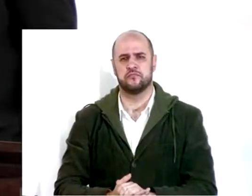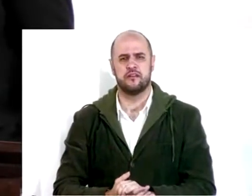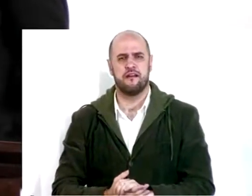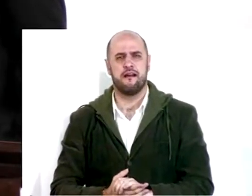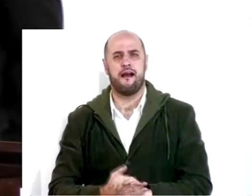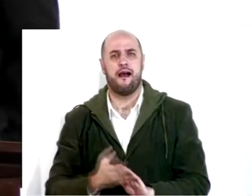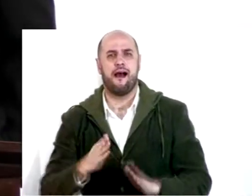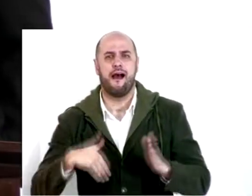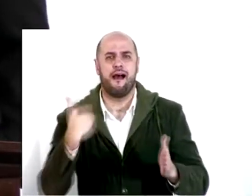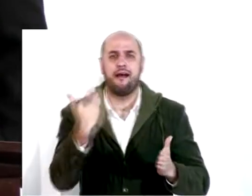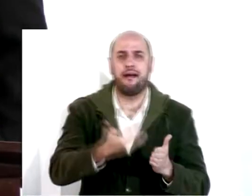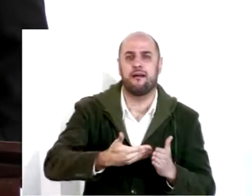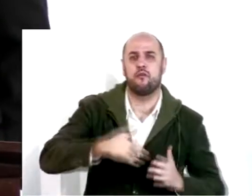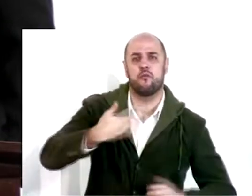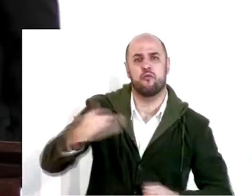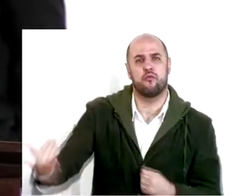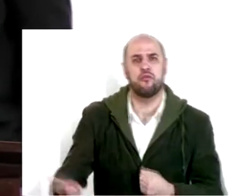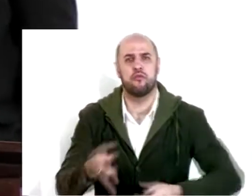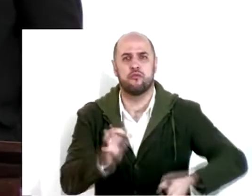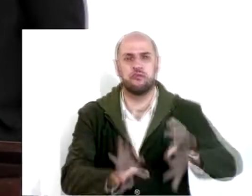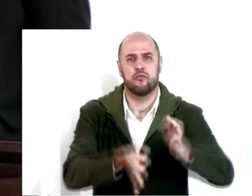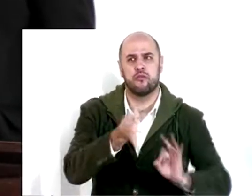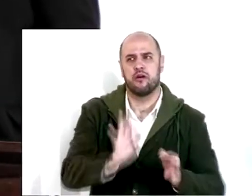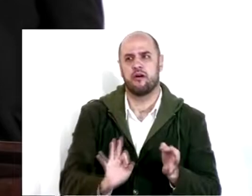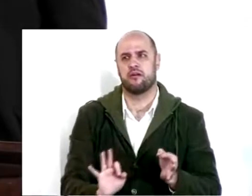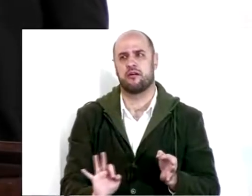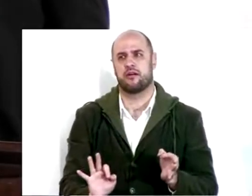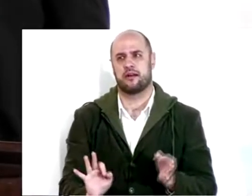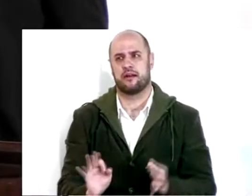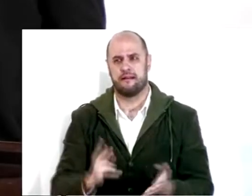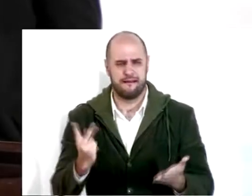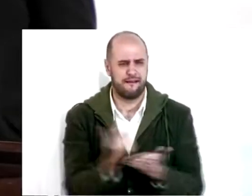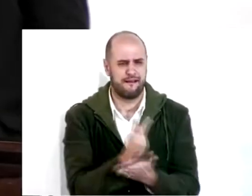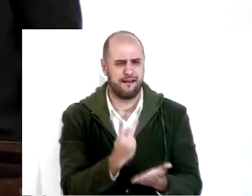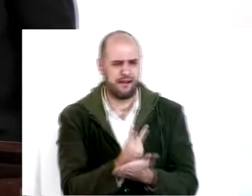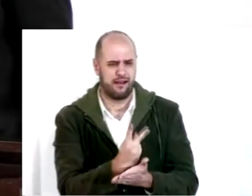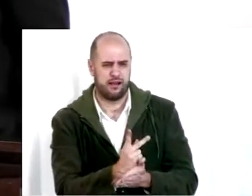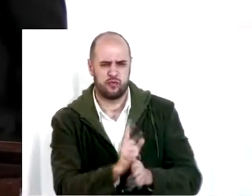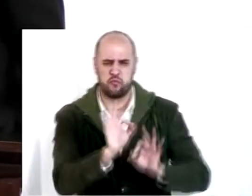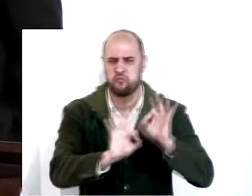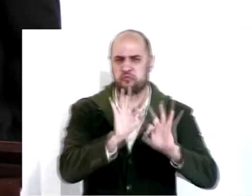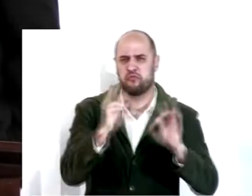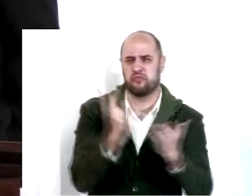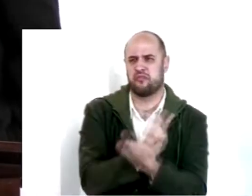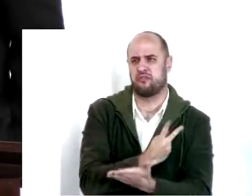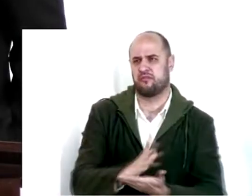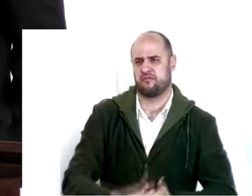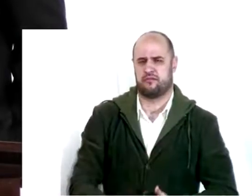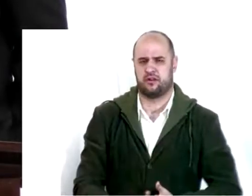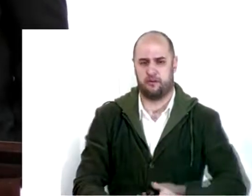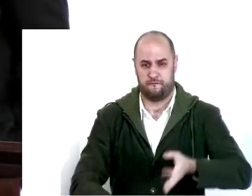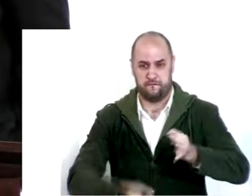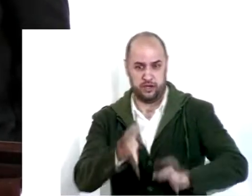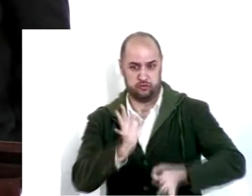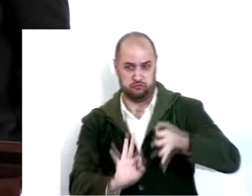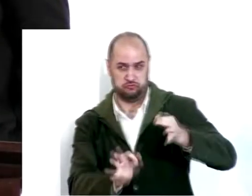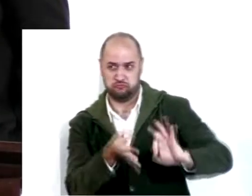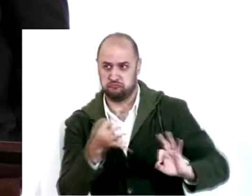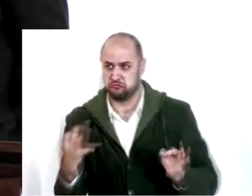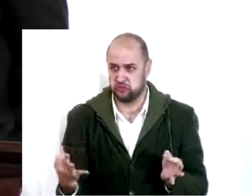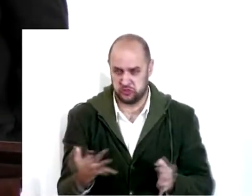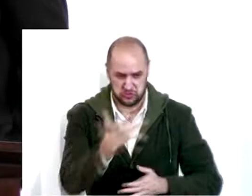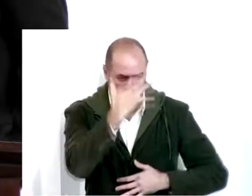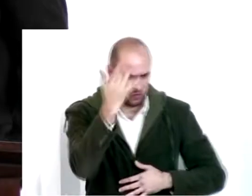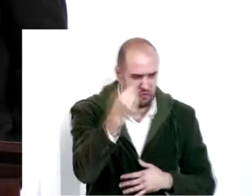julgareis injustamente e tomareis partido pela causa dos ímpios? Fazeis justiça ao fraco e